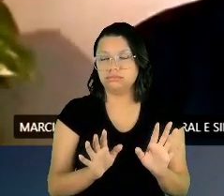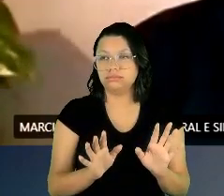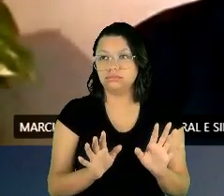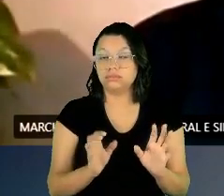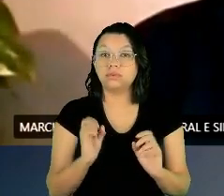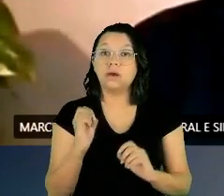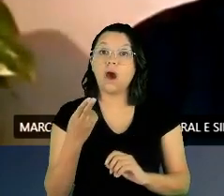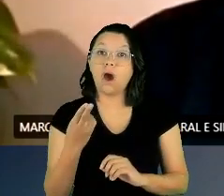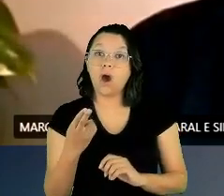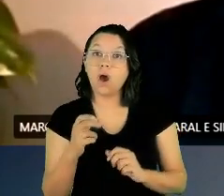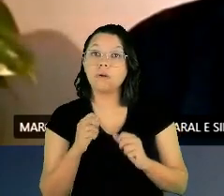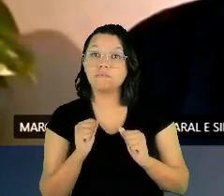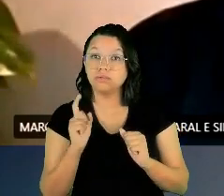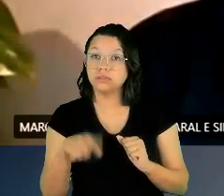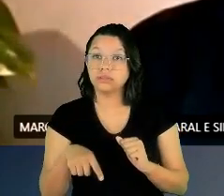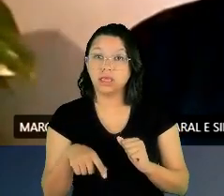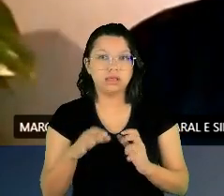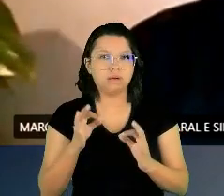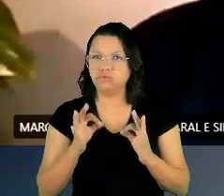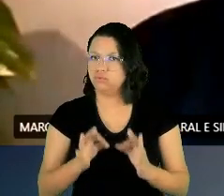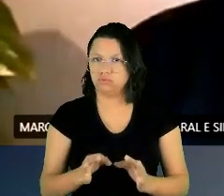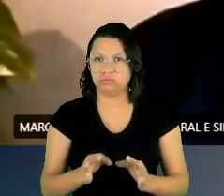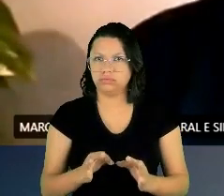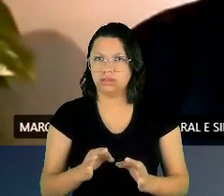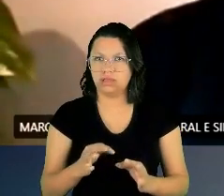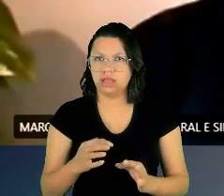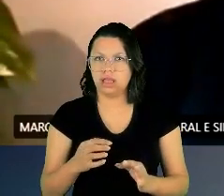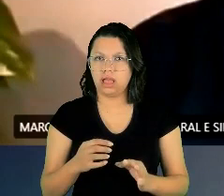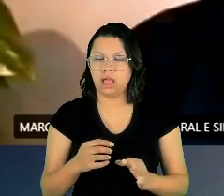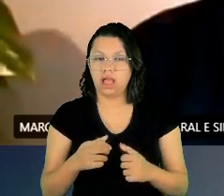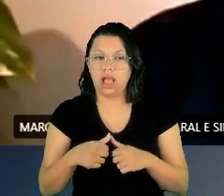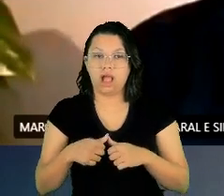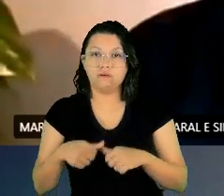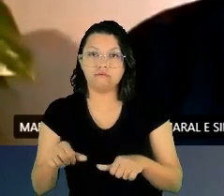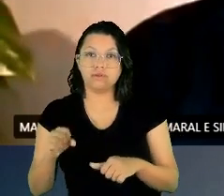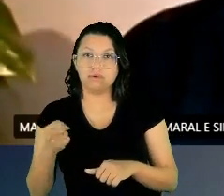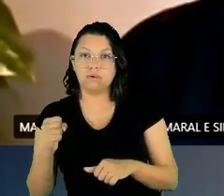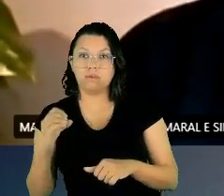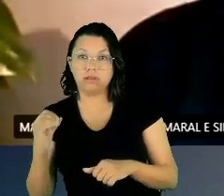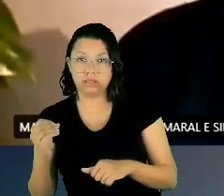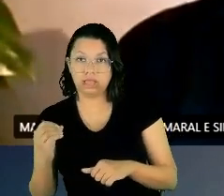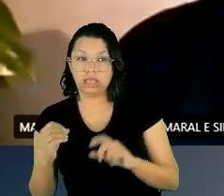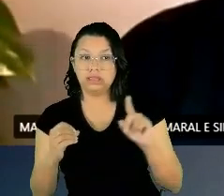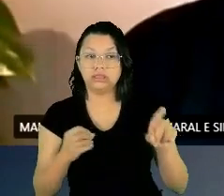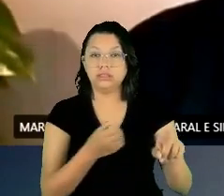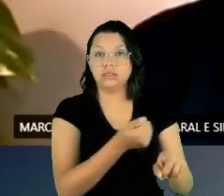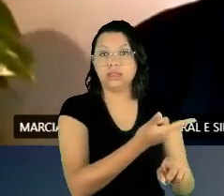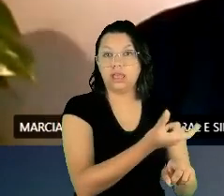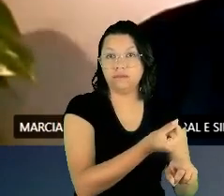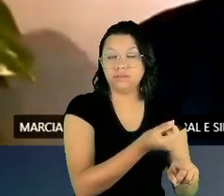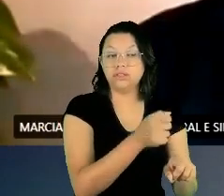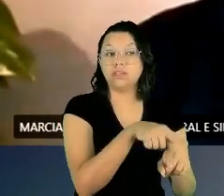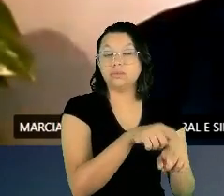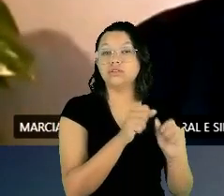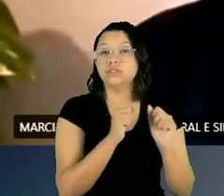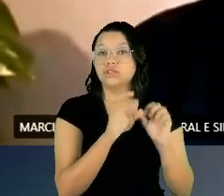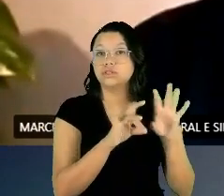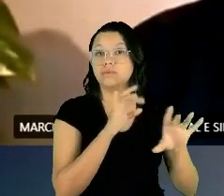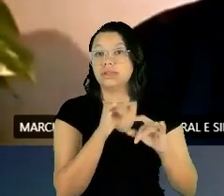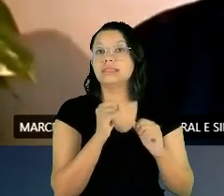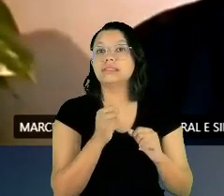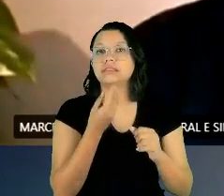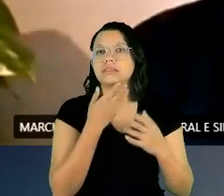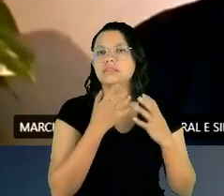R$50. Ou pode ser injusta, eu fico com 80 e dou R$20 para ela. E ela pode escolher se ela aceita ou